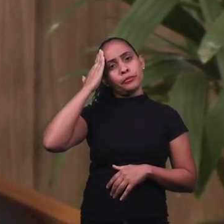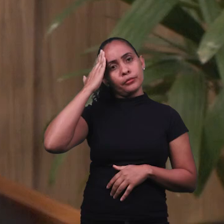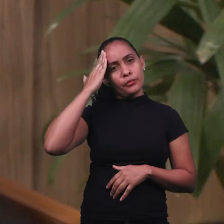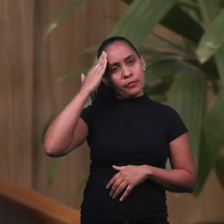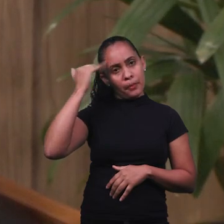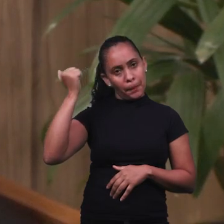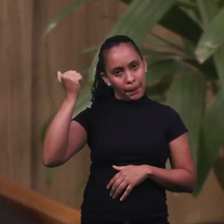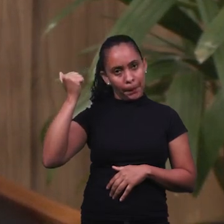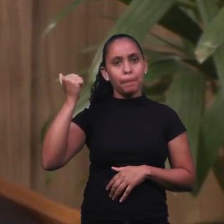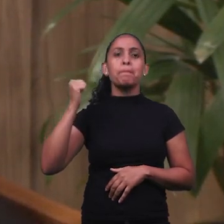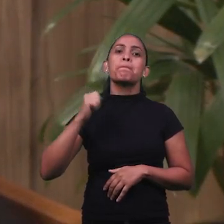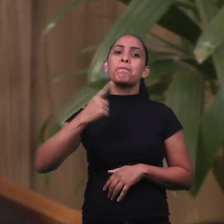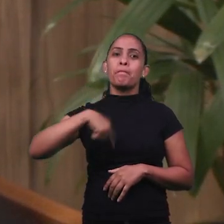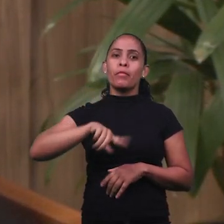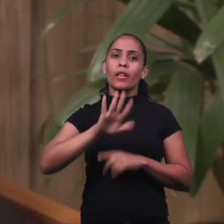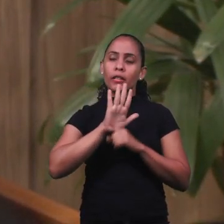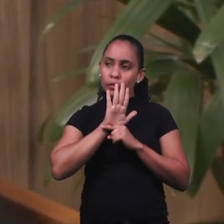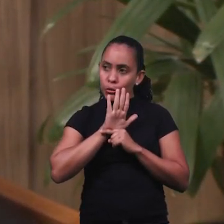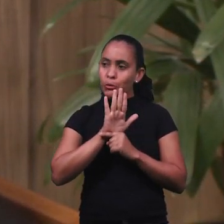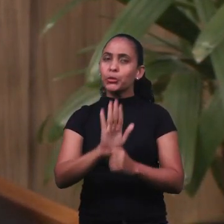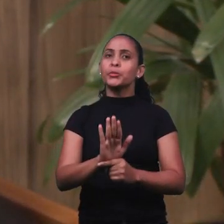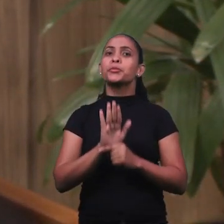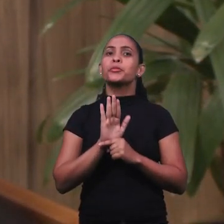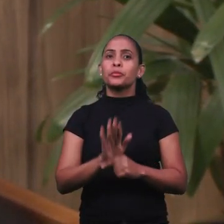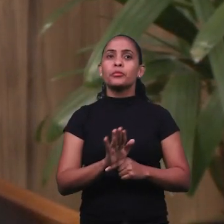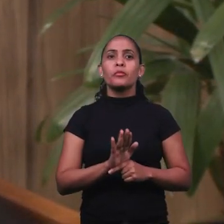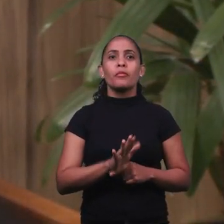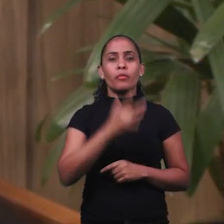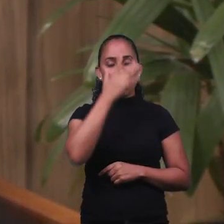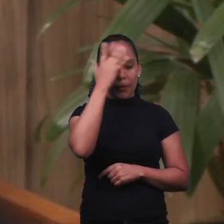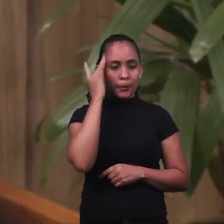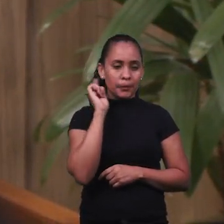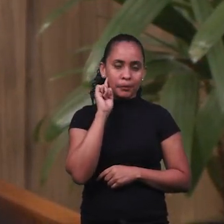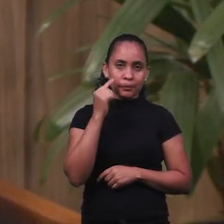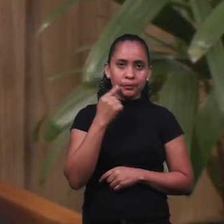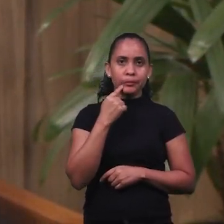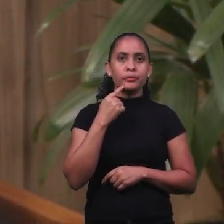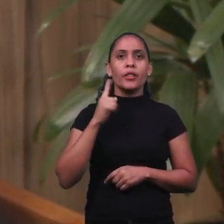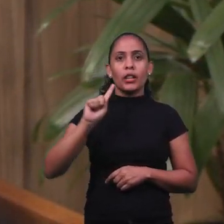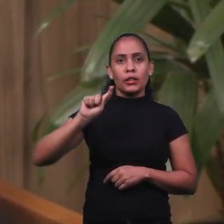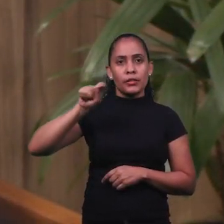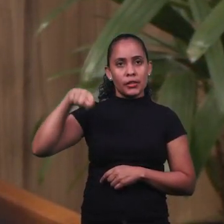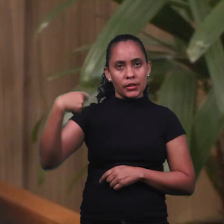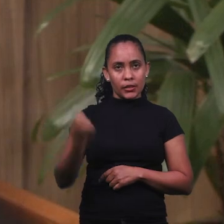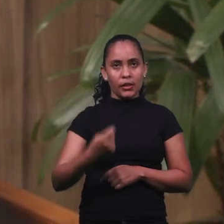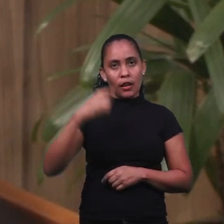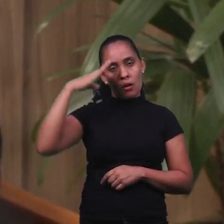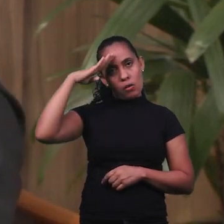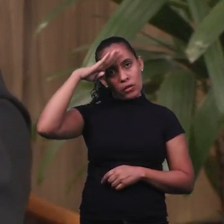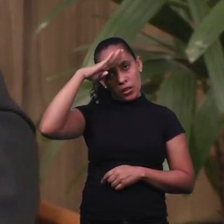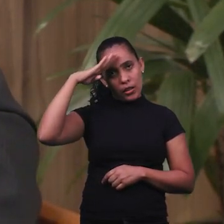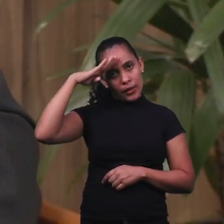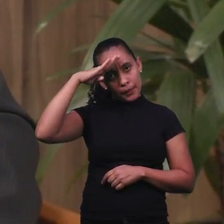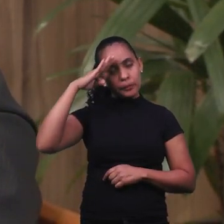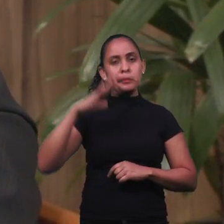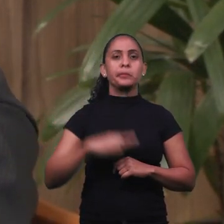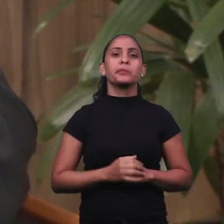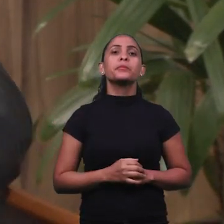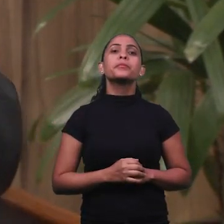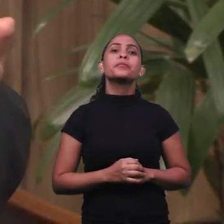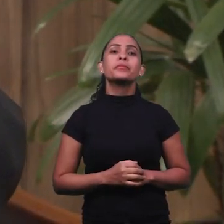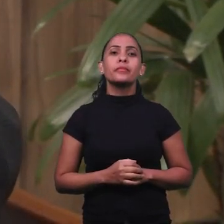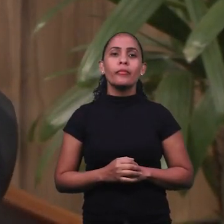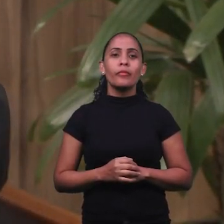ajuda muito, ele é uma pessoa surda, o Cido, esse é o sinal do Cido, em Libras,